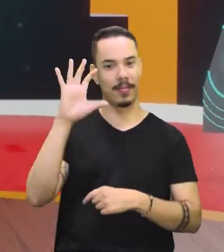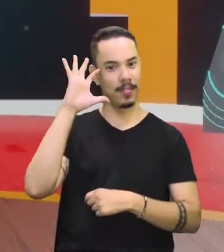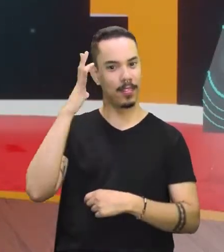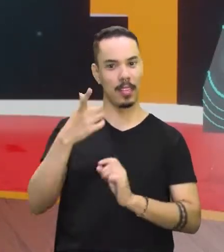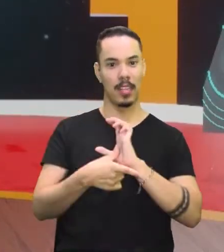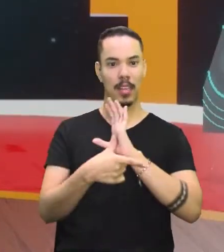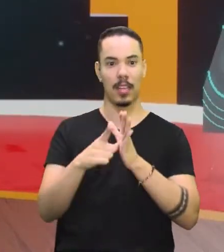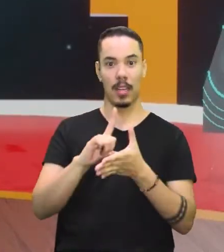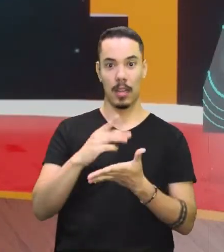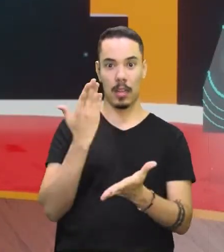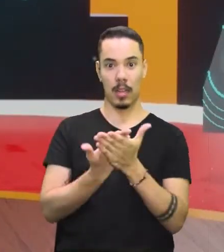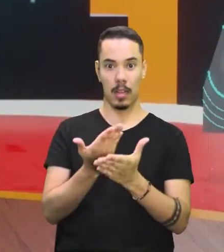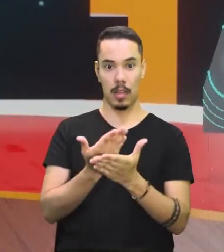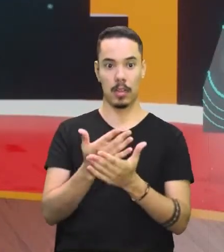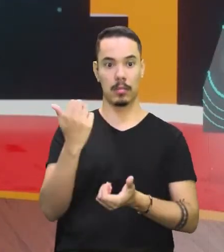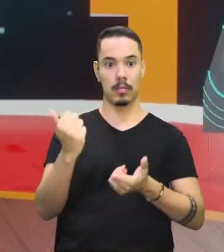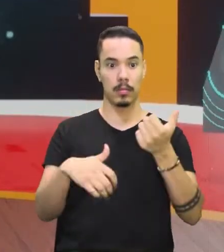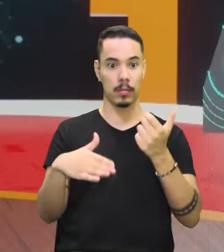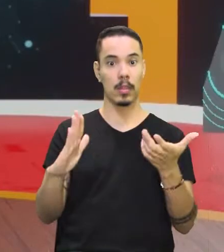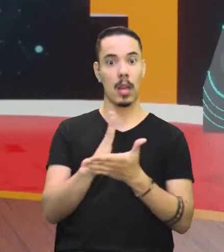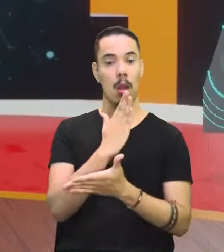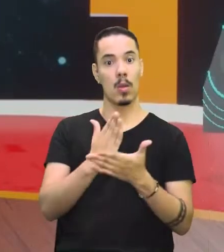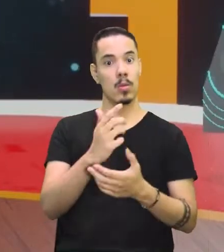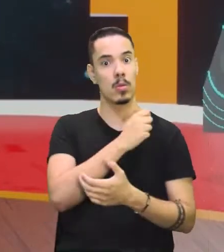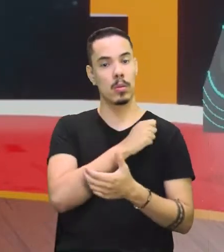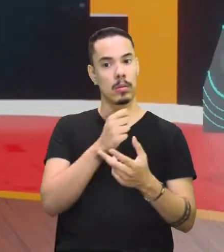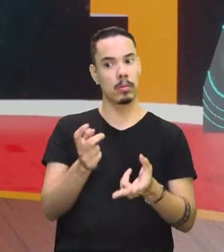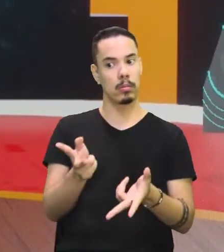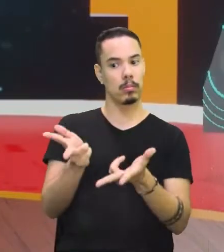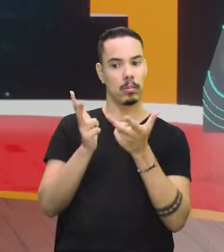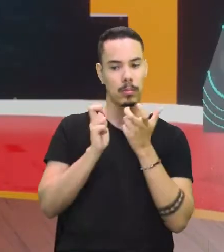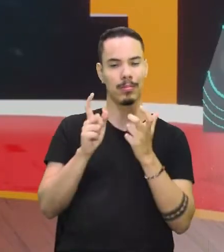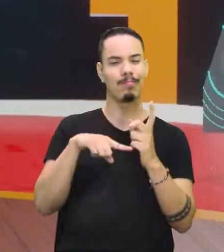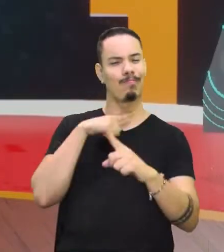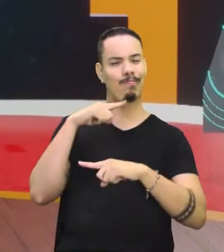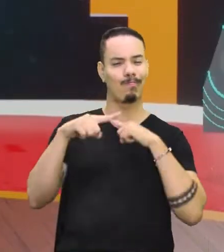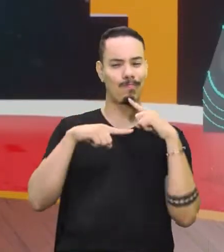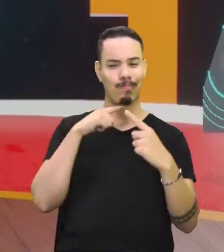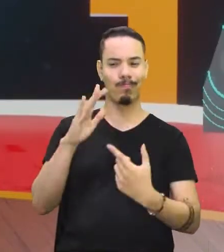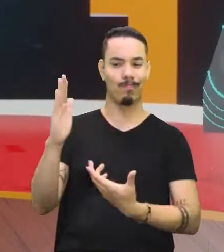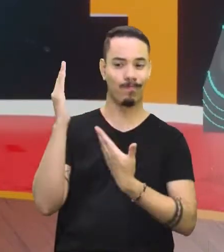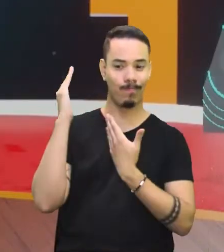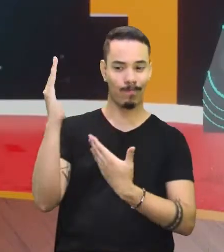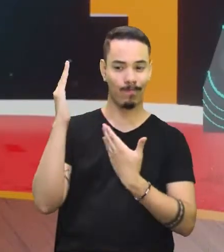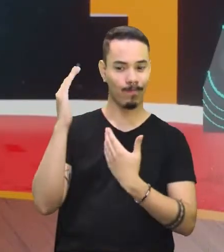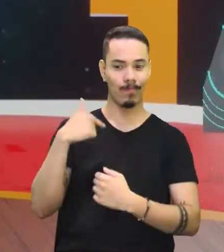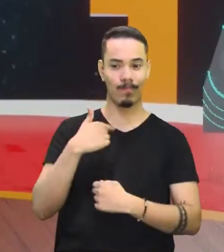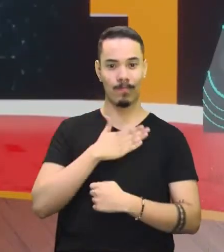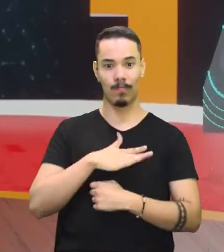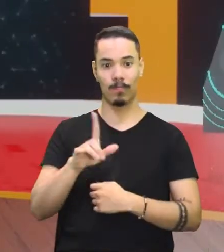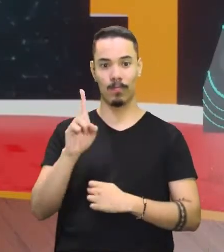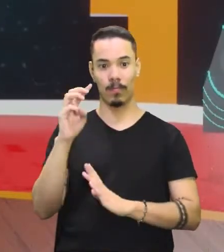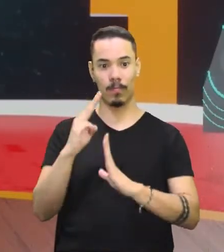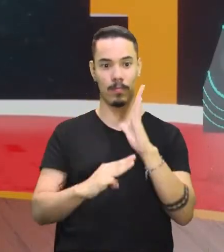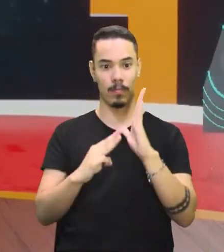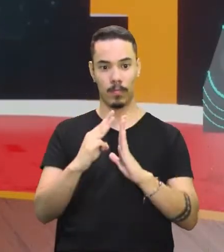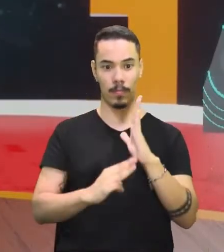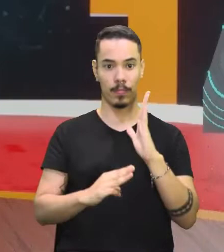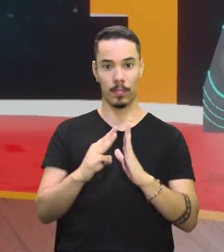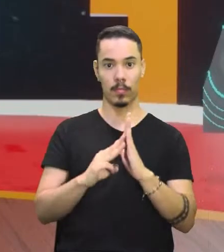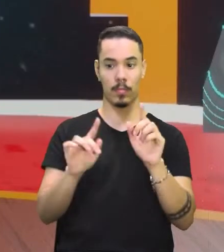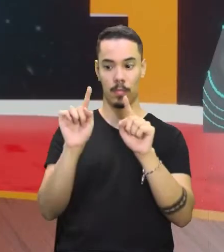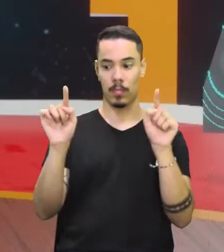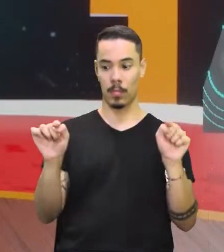anterior. E a gente viu que, assim, alguns alunos eu percebi que ficaram com dúvida, né? Talvez não se agradaram muito do método da chave, porque é algo que